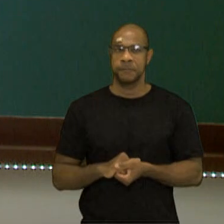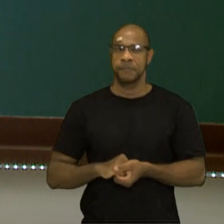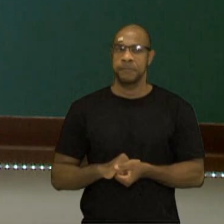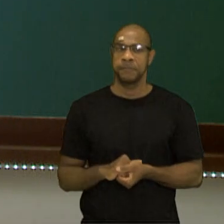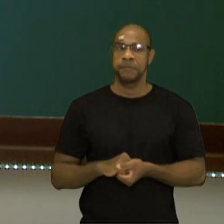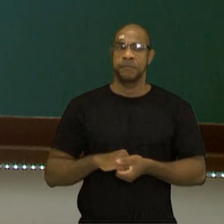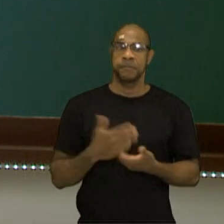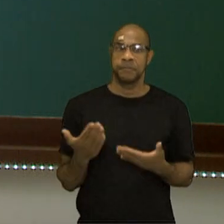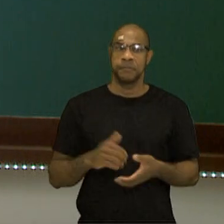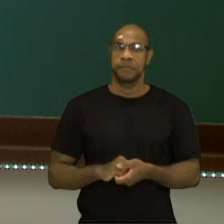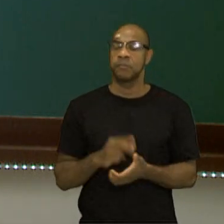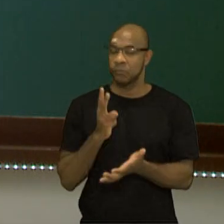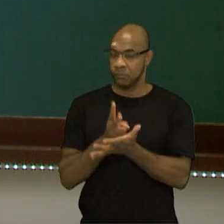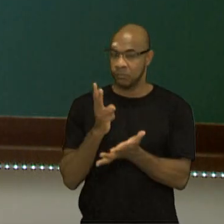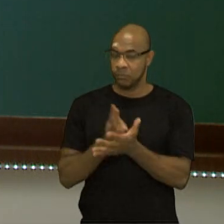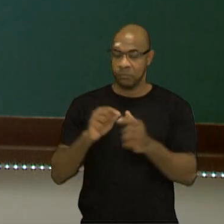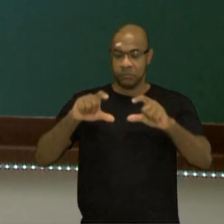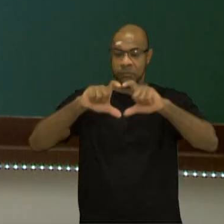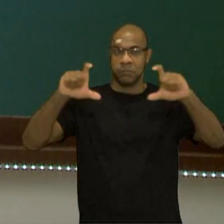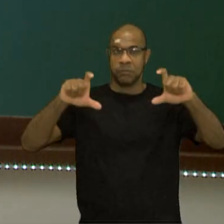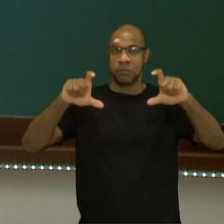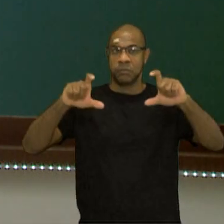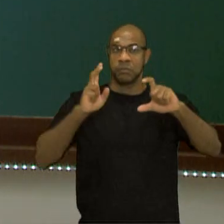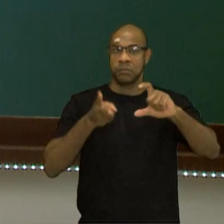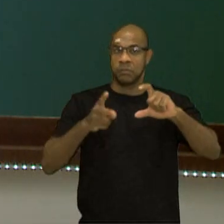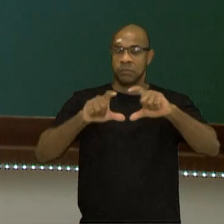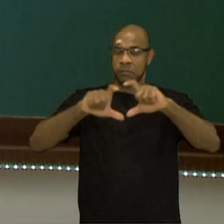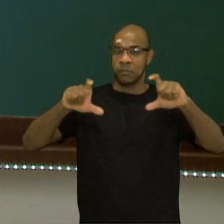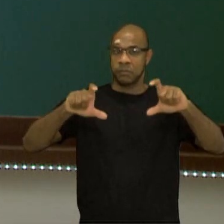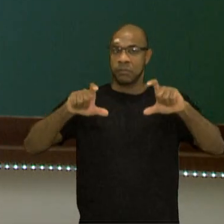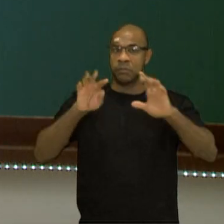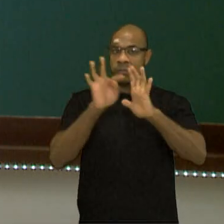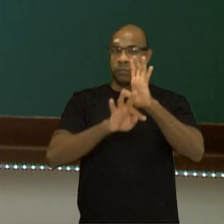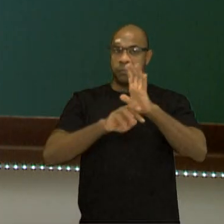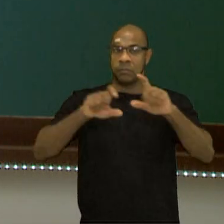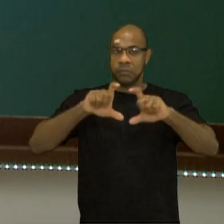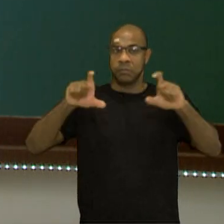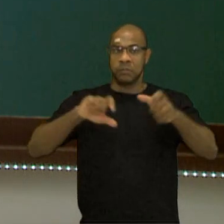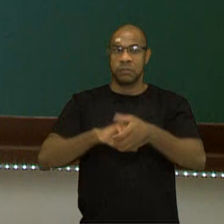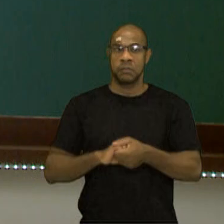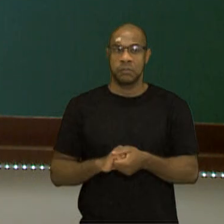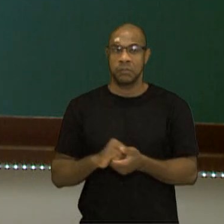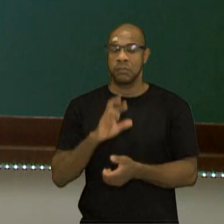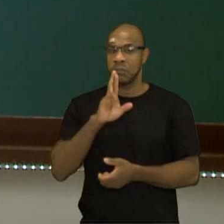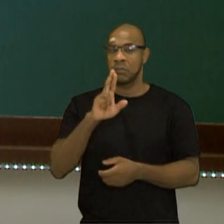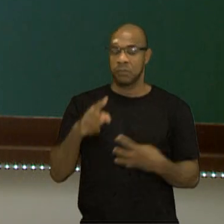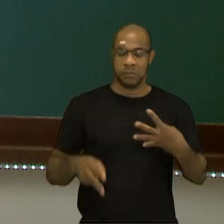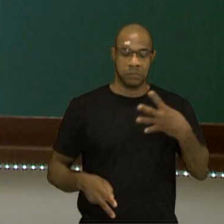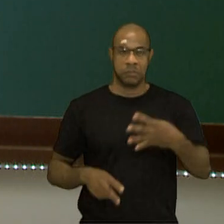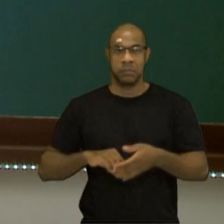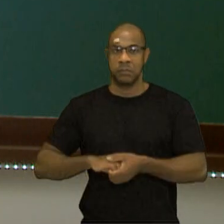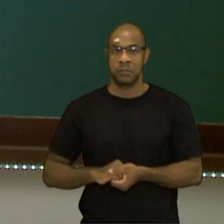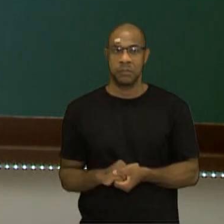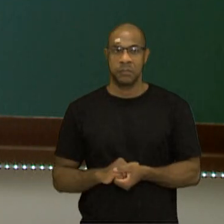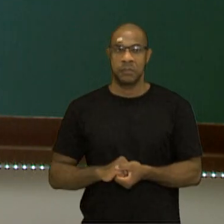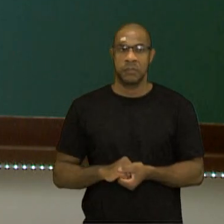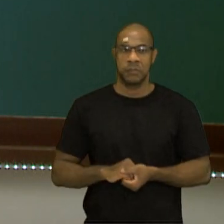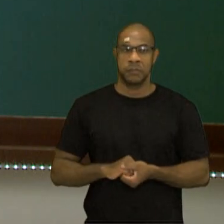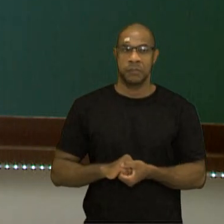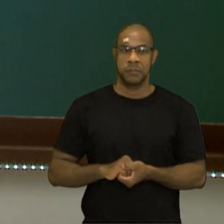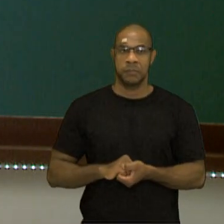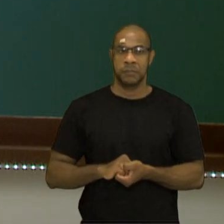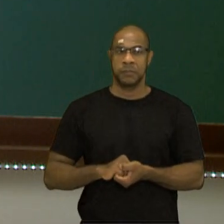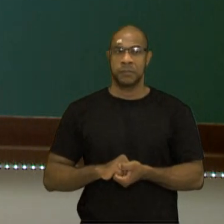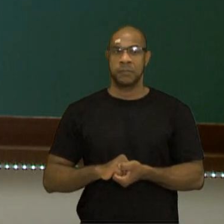Sobre ainda esse mesmo trecho do texto, eu quero que vocês respondam ao número 4. What is the meaning